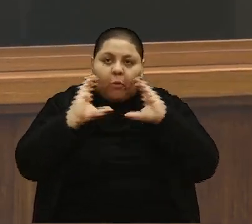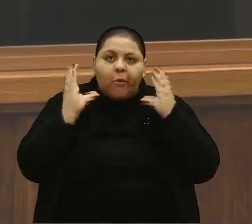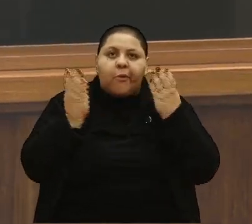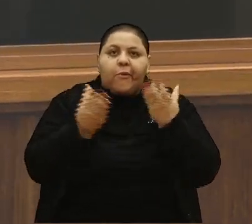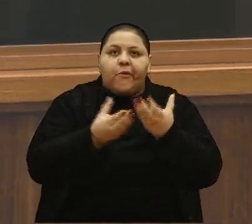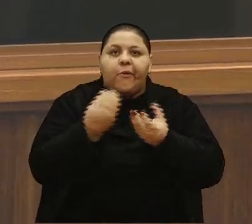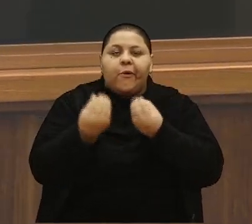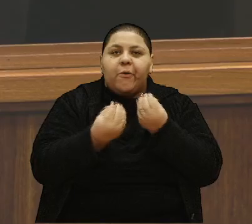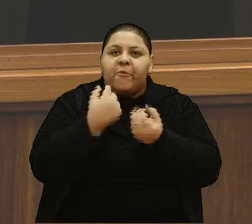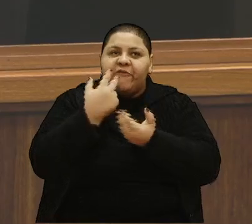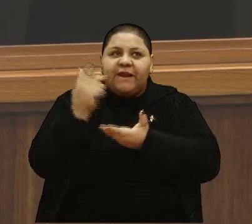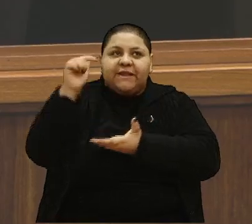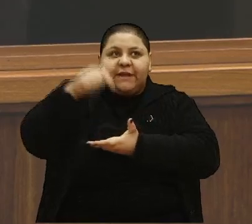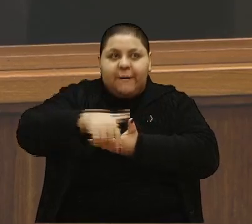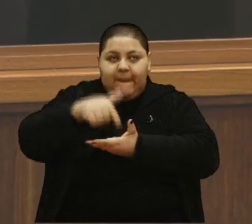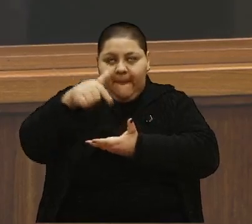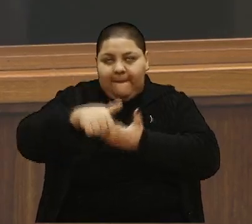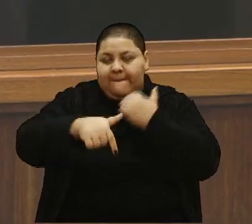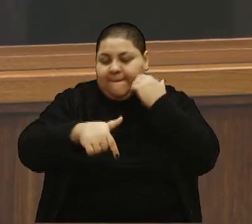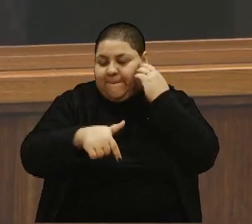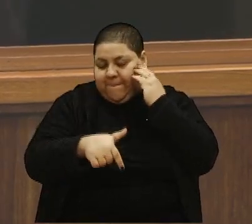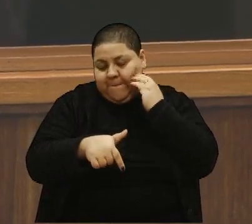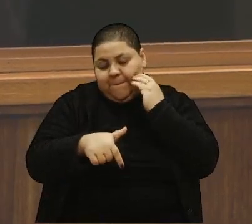foi referido aqui, com